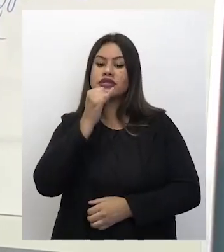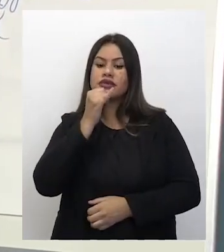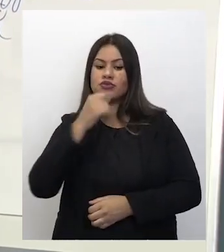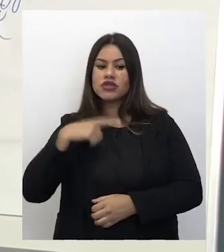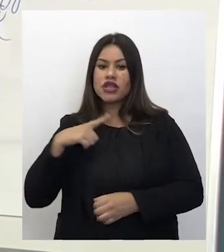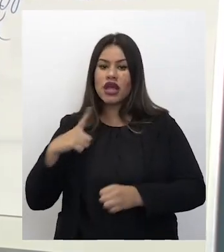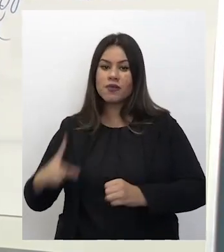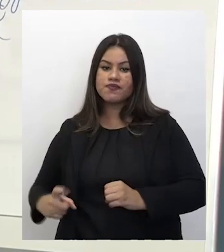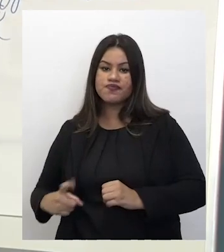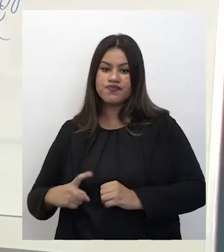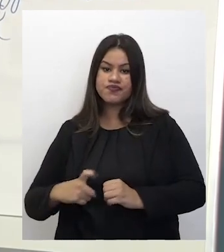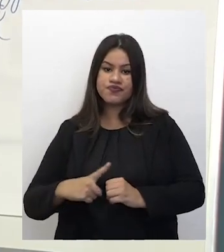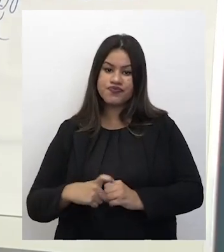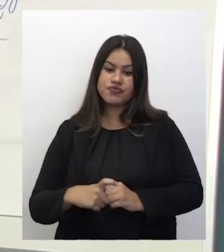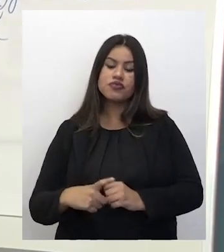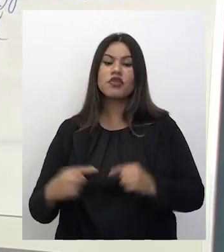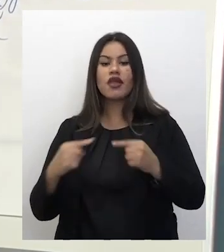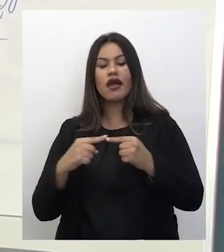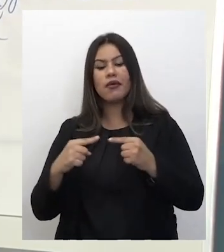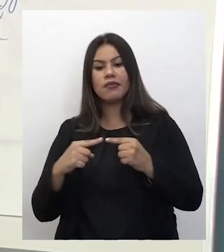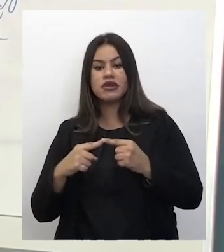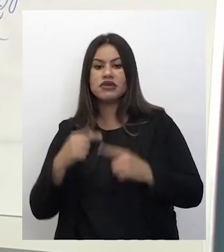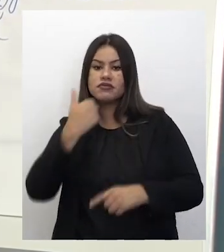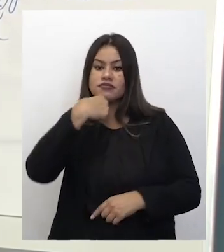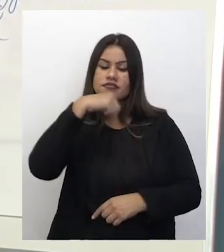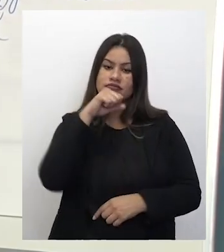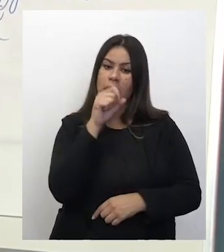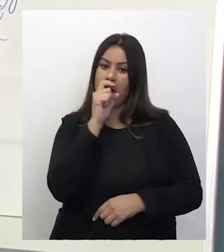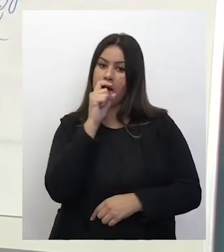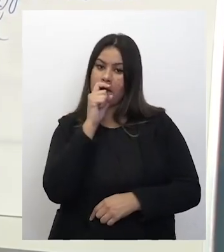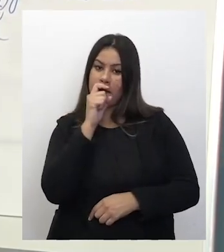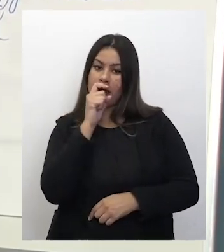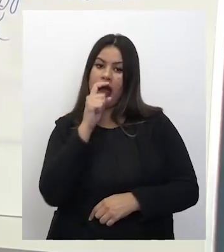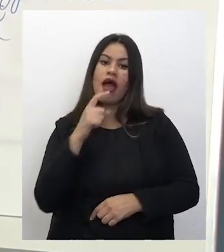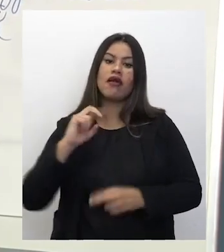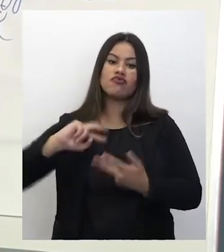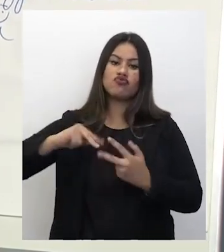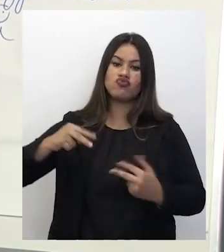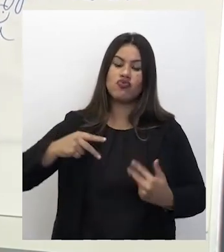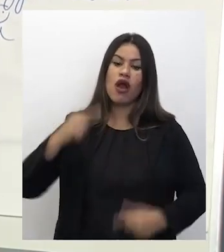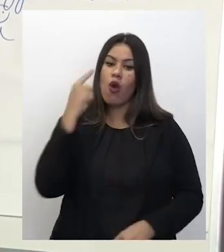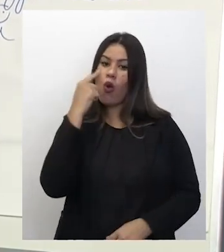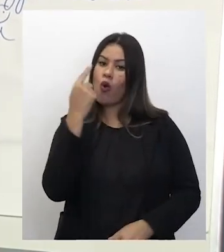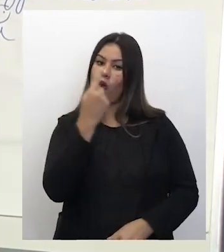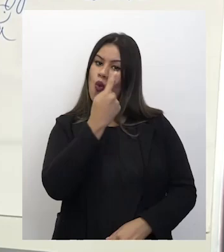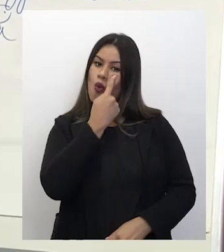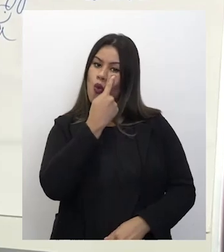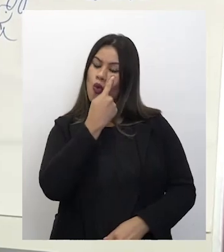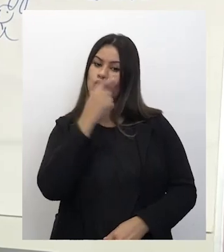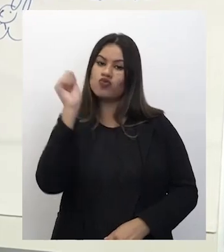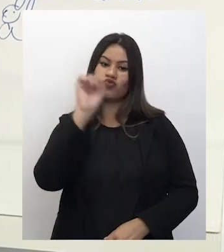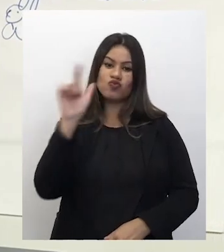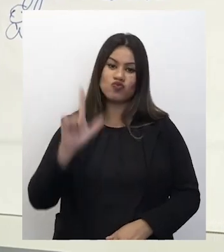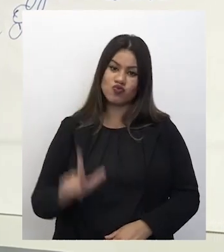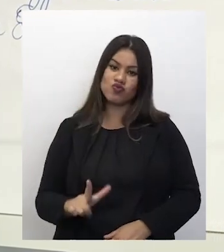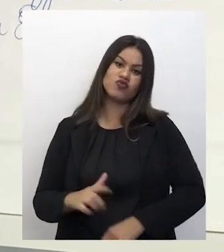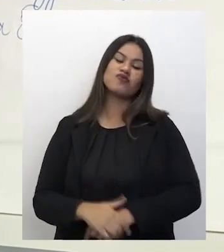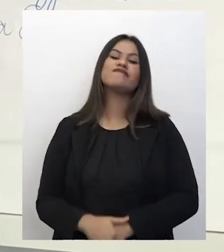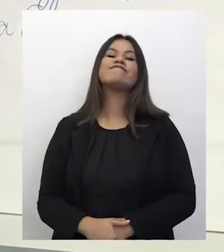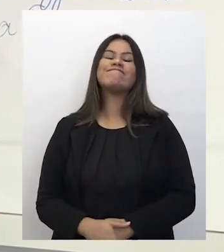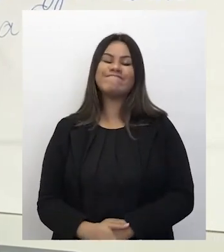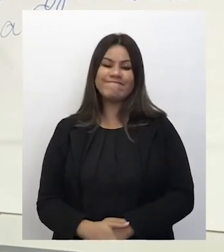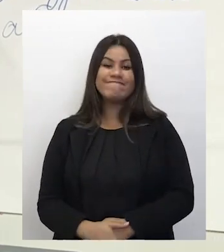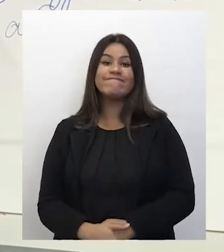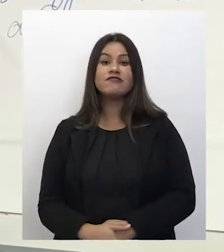tinham esse gene, né, tanto do papai quanto da mamãe, tinham um gene para o olho azul. E